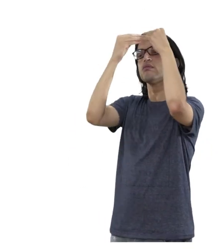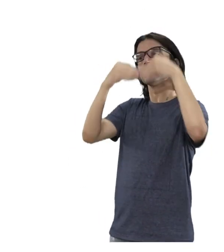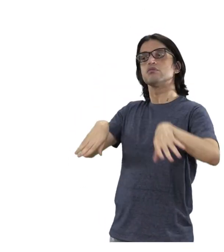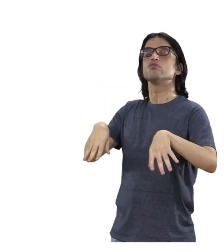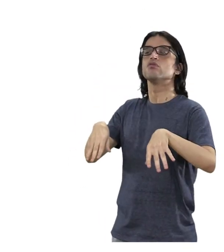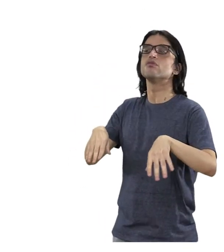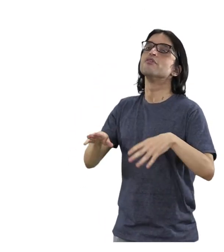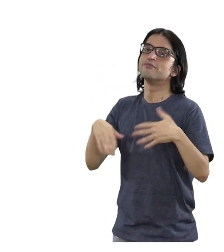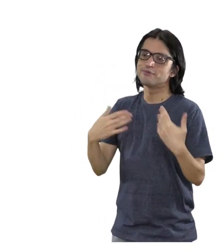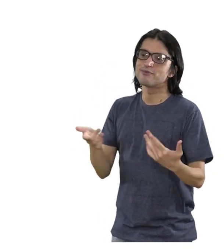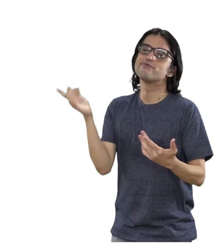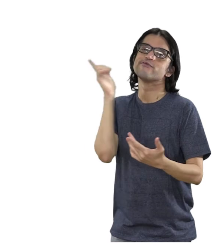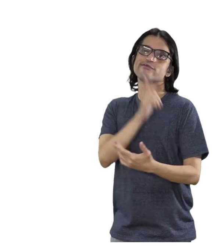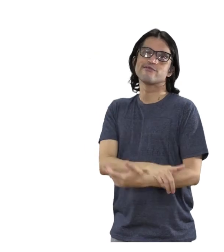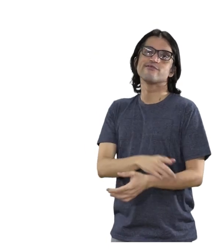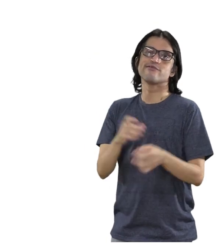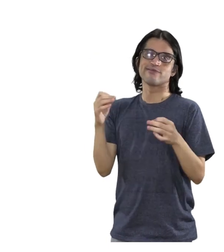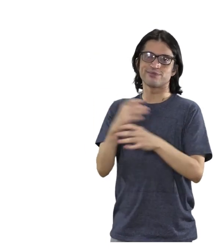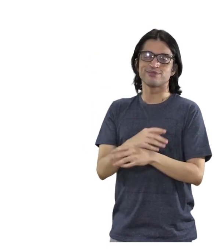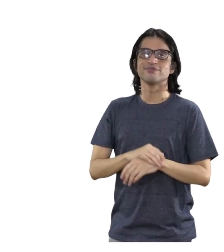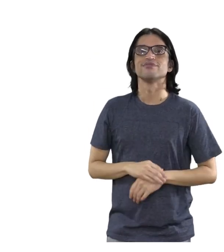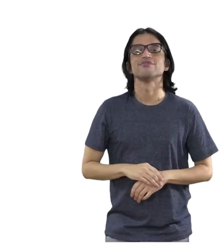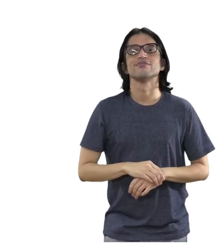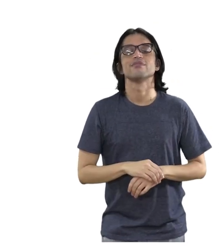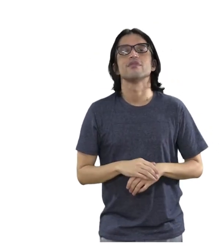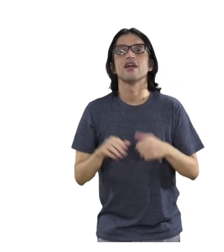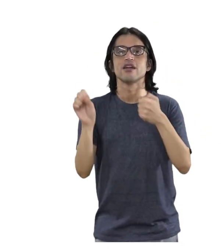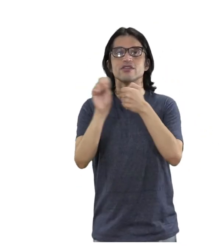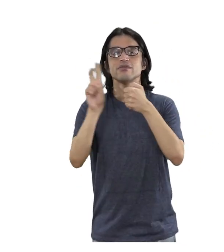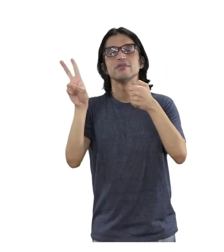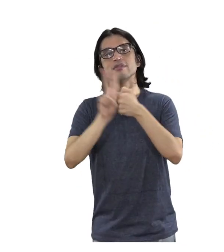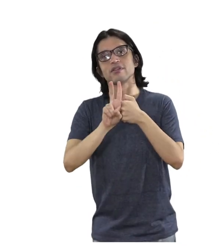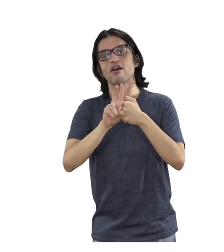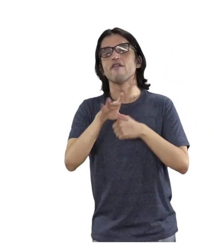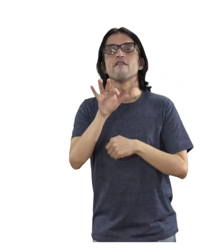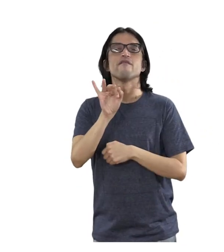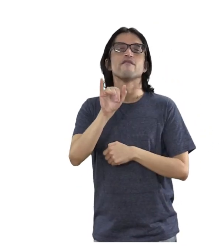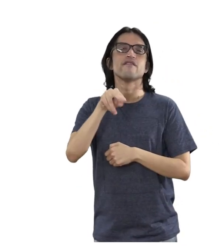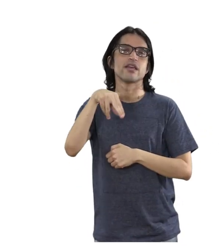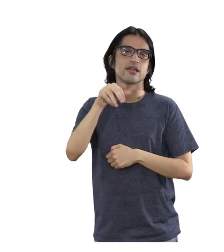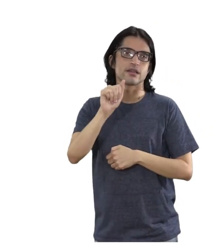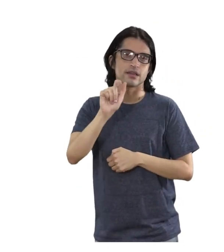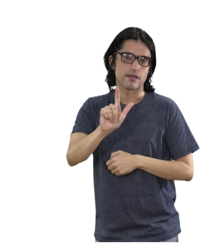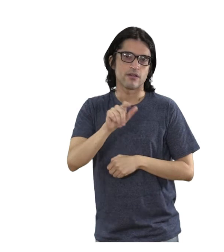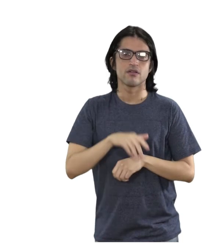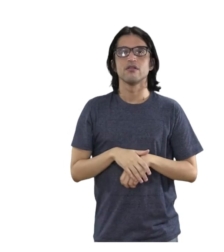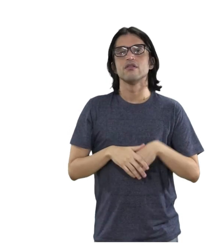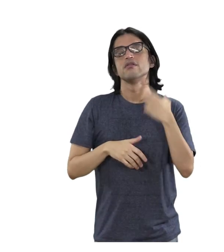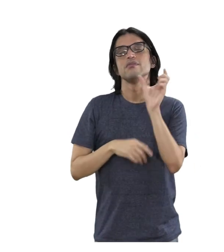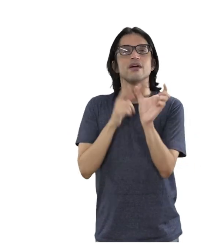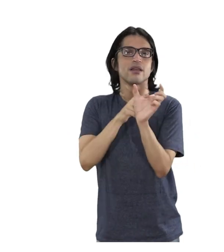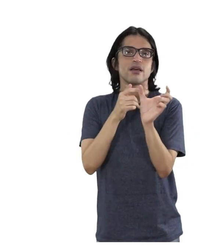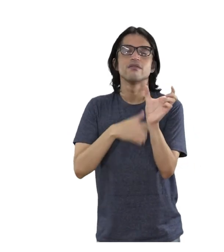acabou concretizando-os. Subordinada adverbial final, que exprime finalidade. São